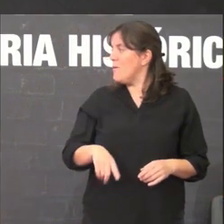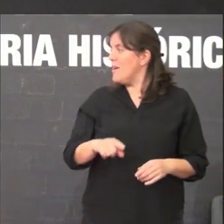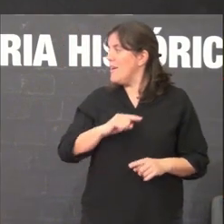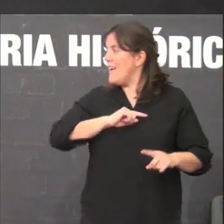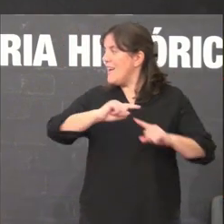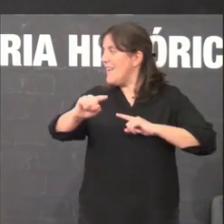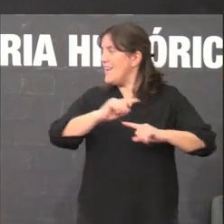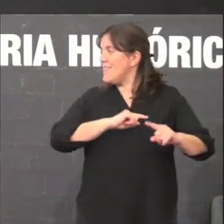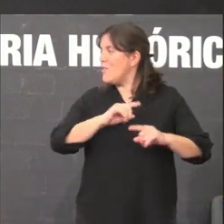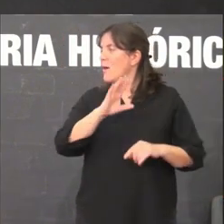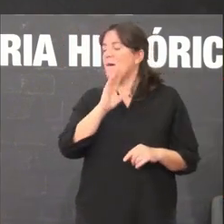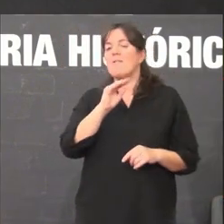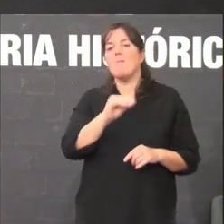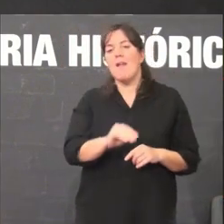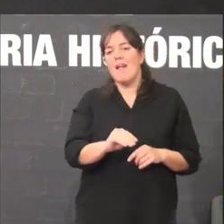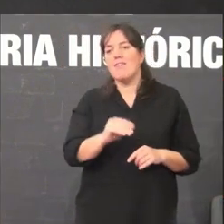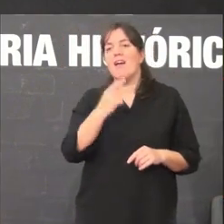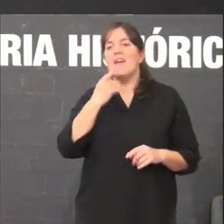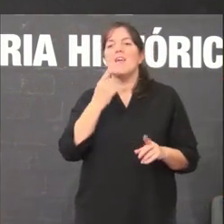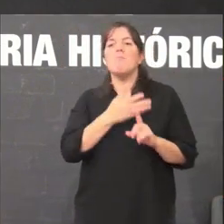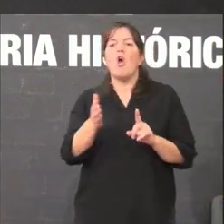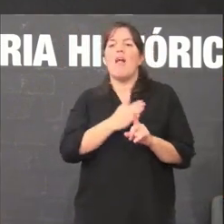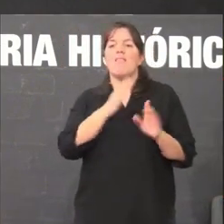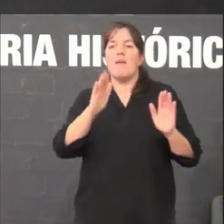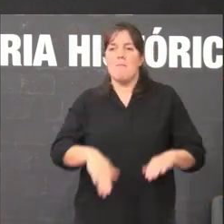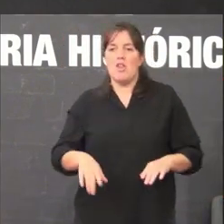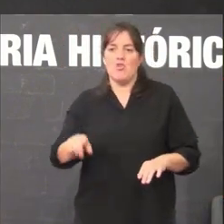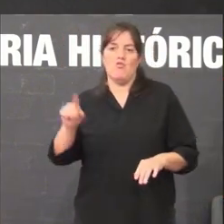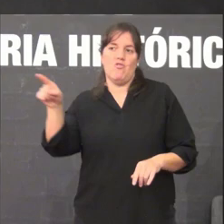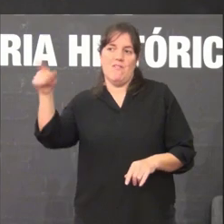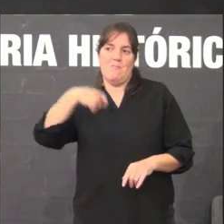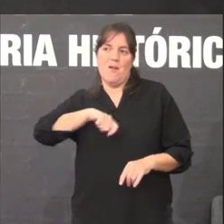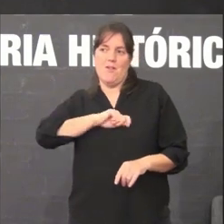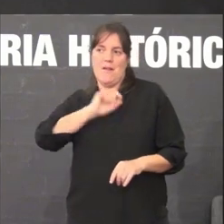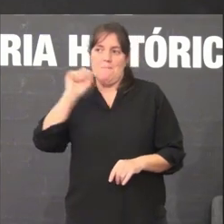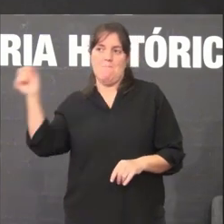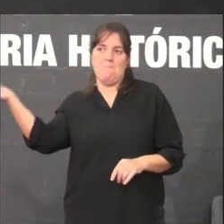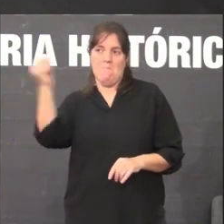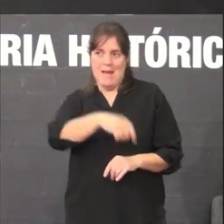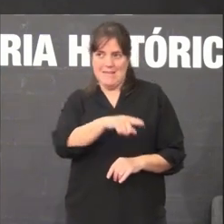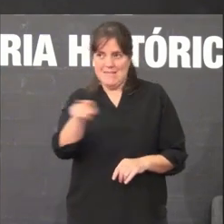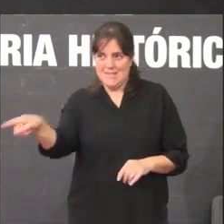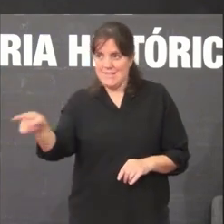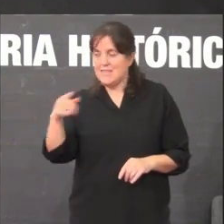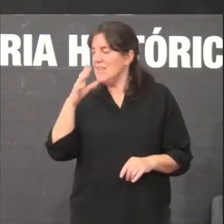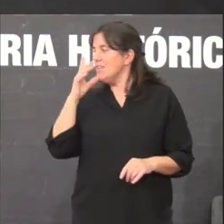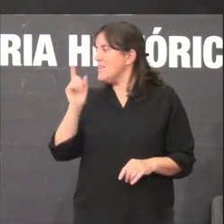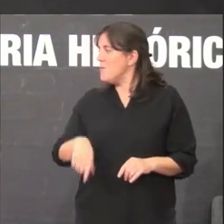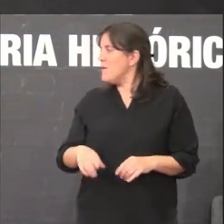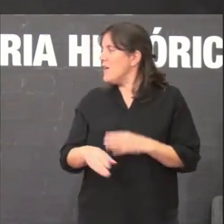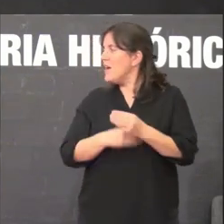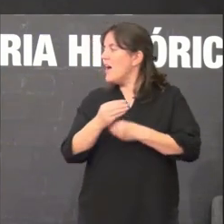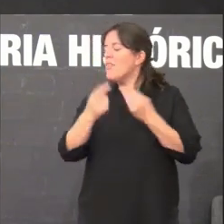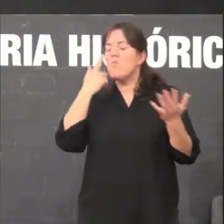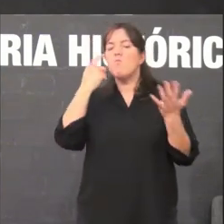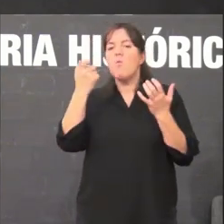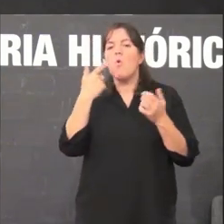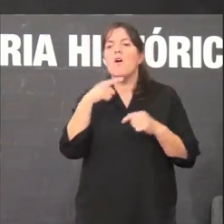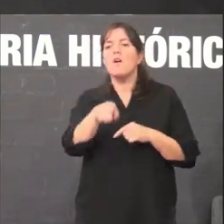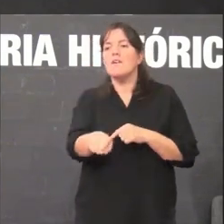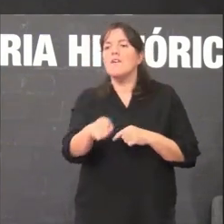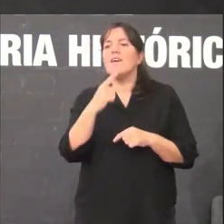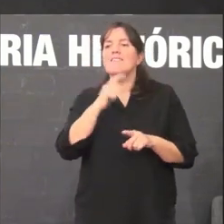foi muito mais branda e muito menos violenta do que a espanhola. As teses revisionistas exaltam exatamente este